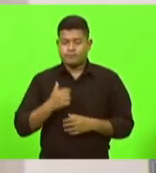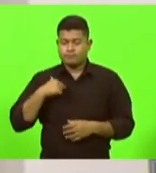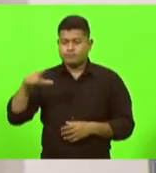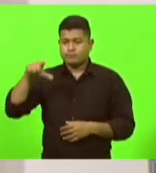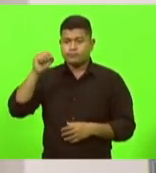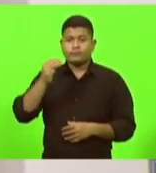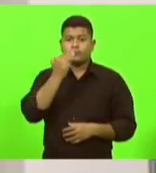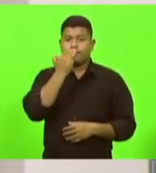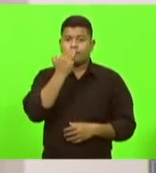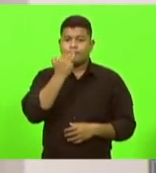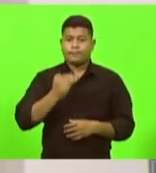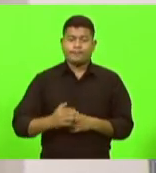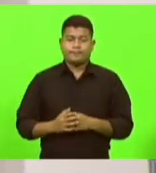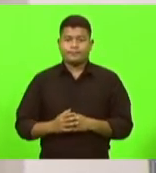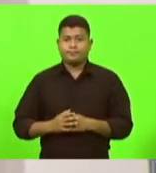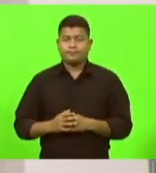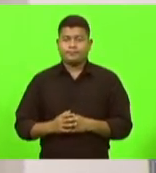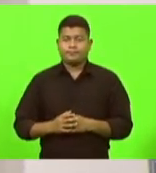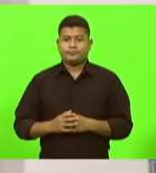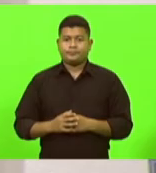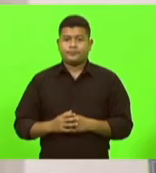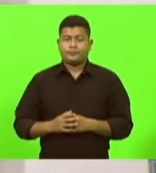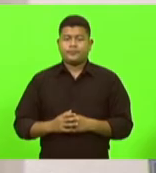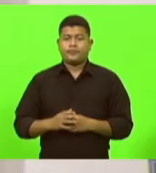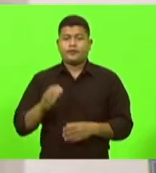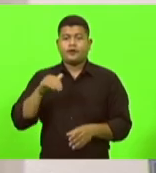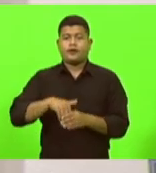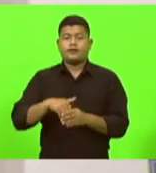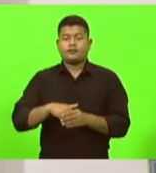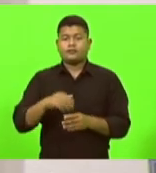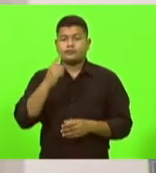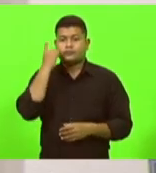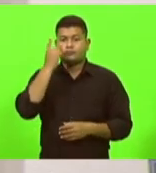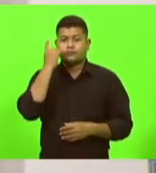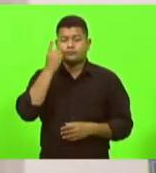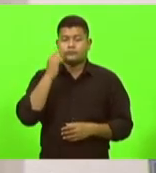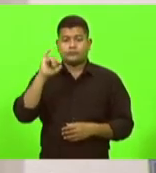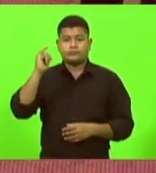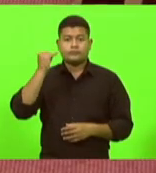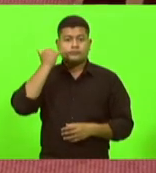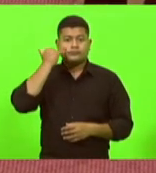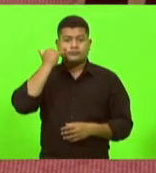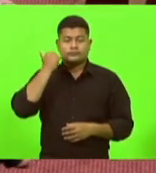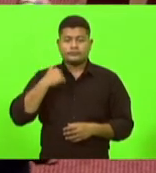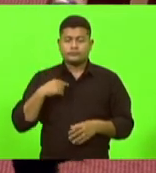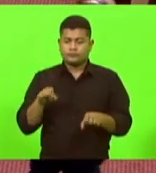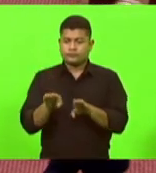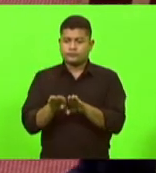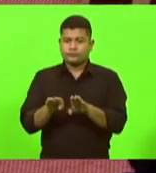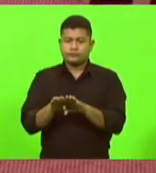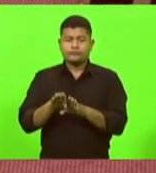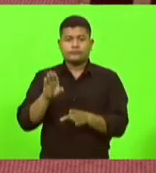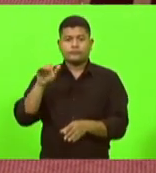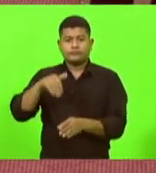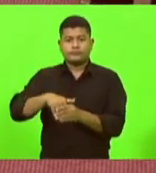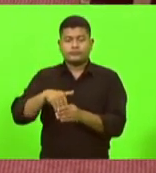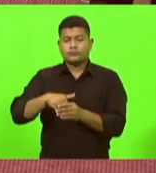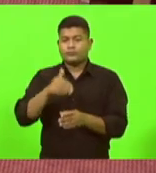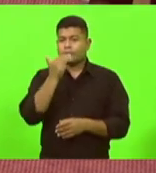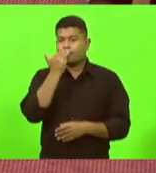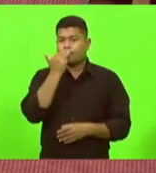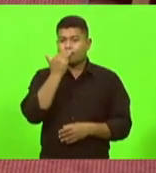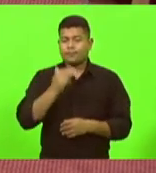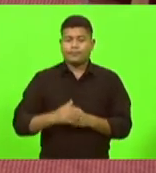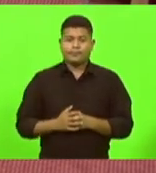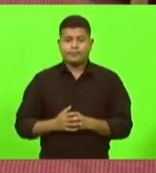Sopelsa. Obrigado, deputado. Como vota o deputado Gessé Lopes? Moacir Sopelsa. Obrigado, deputado.